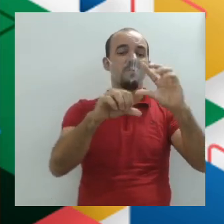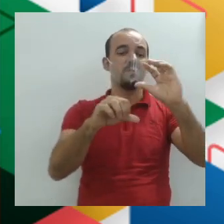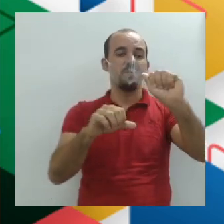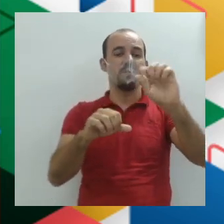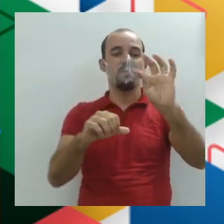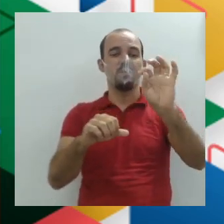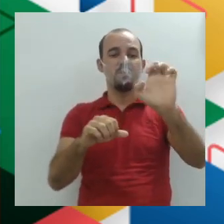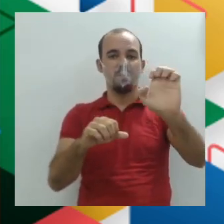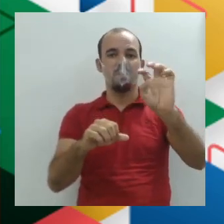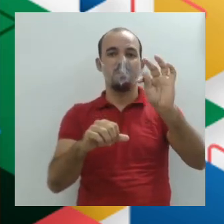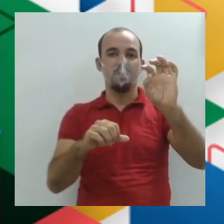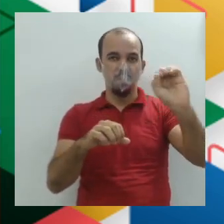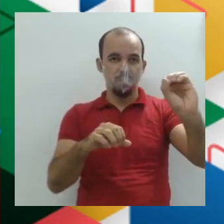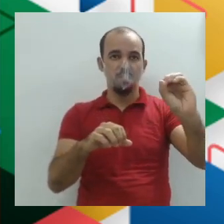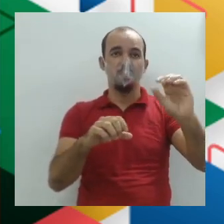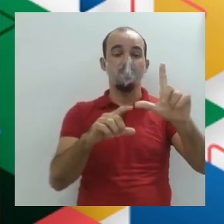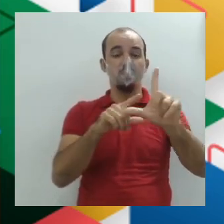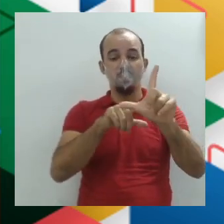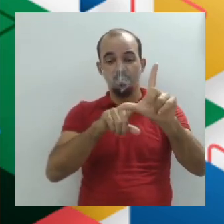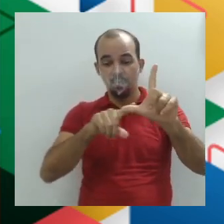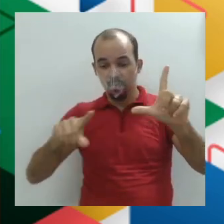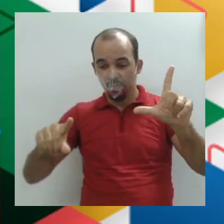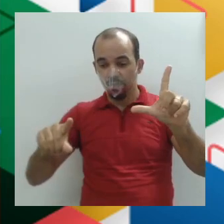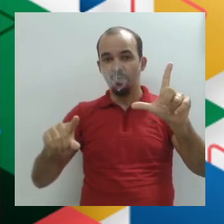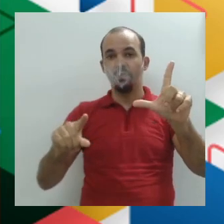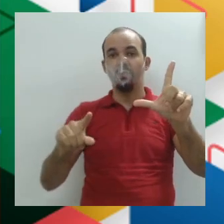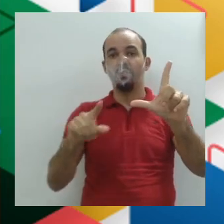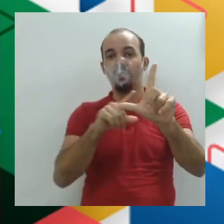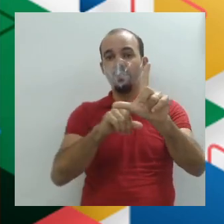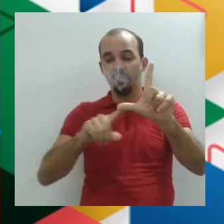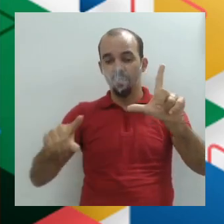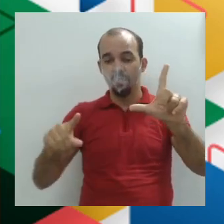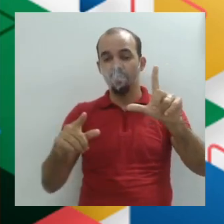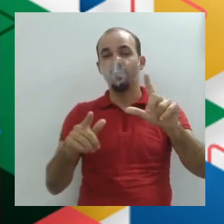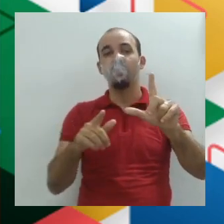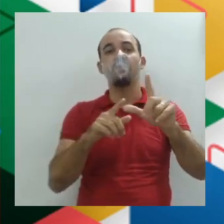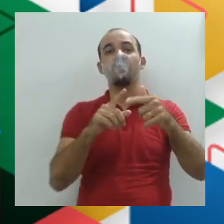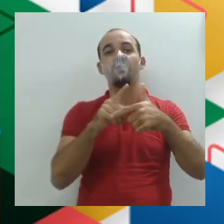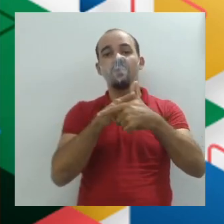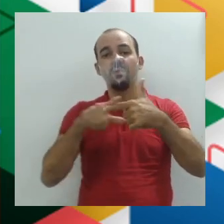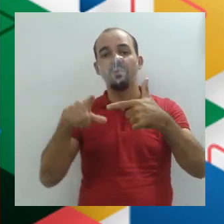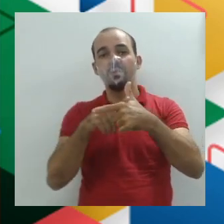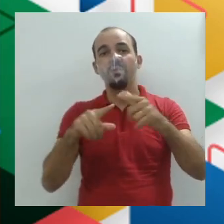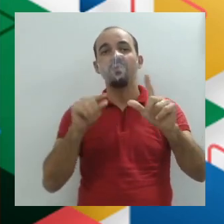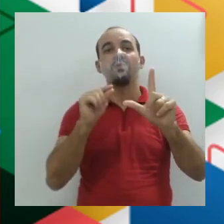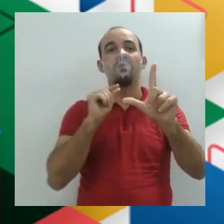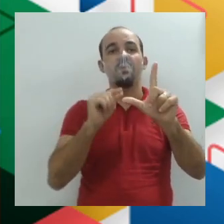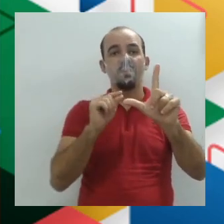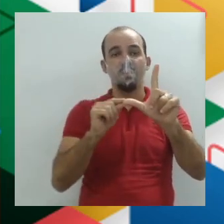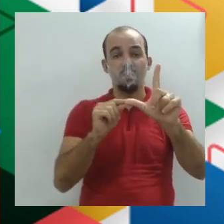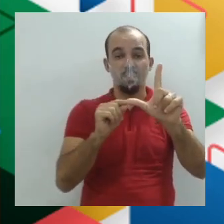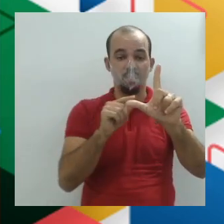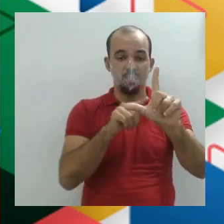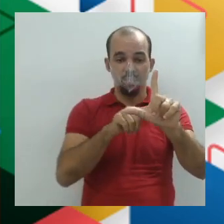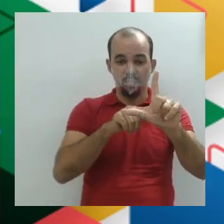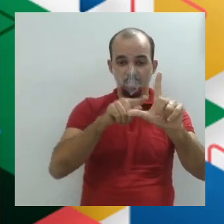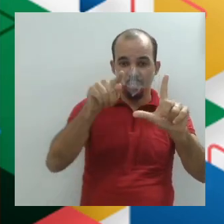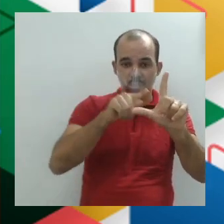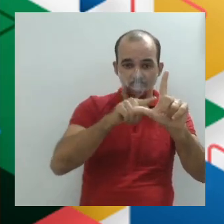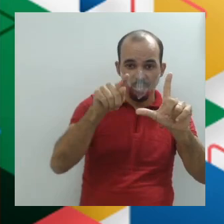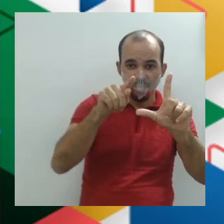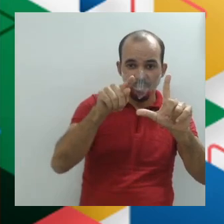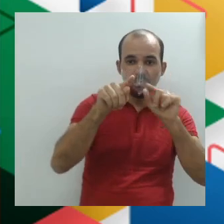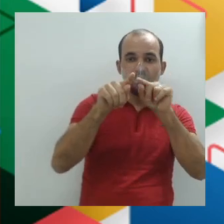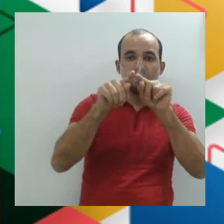ser 9 dividido por... Quem é a hipotenusa? Muito bem, 15. Ô, professor, não tem essa resposta